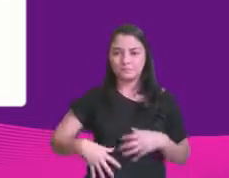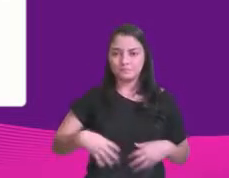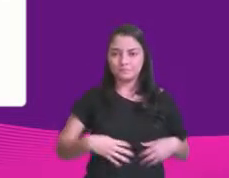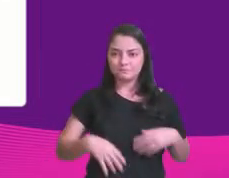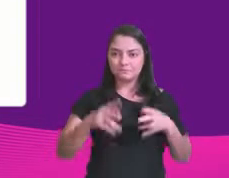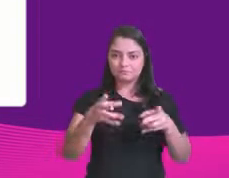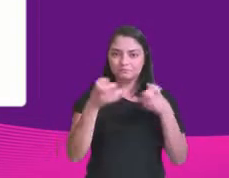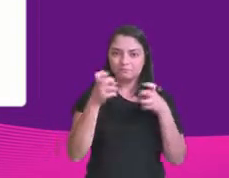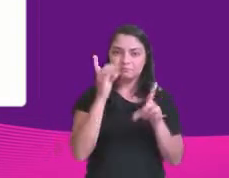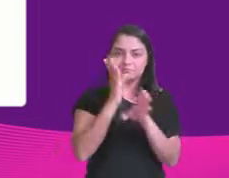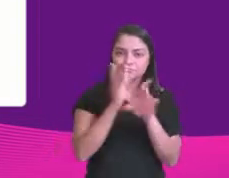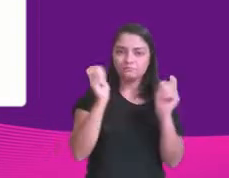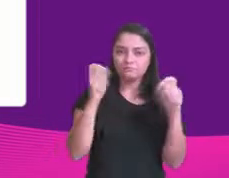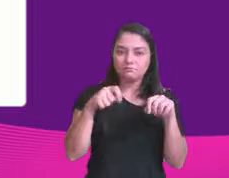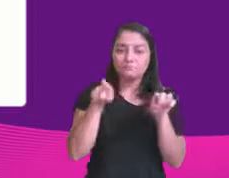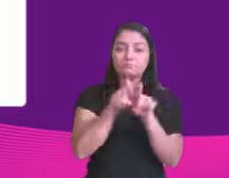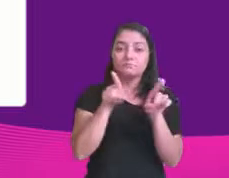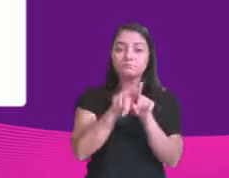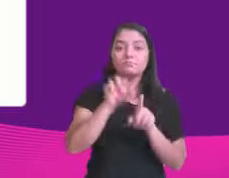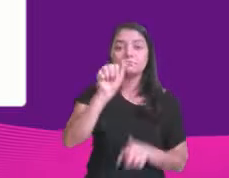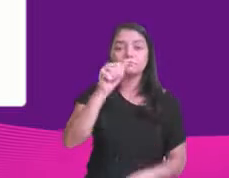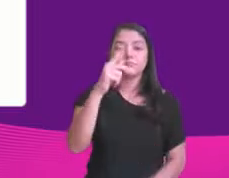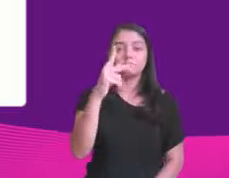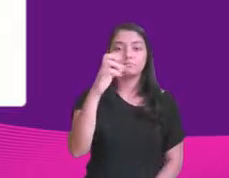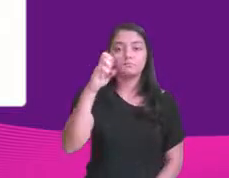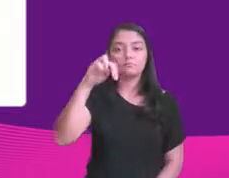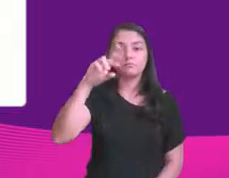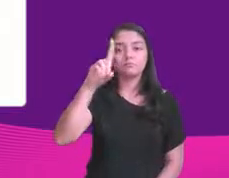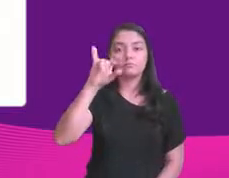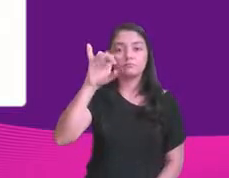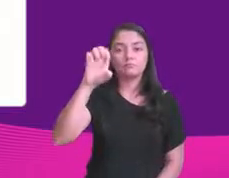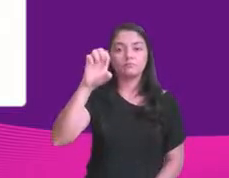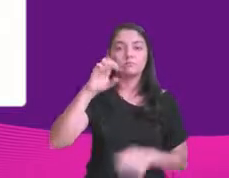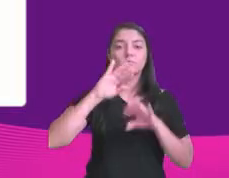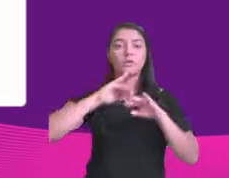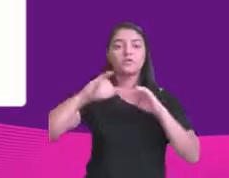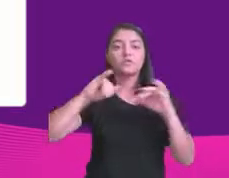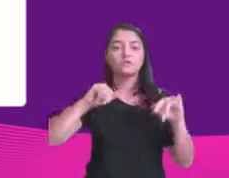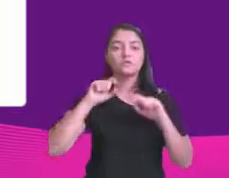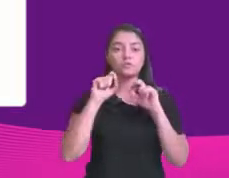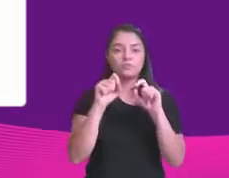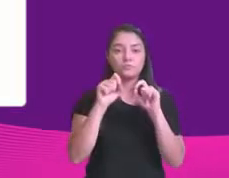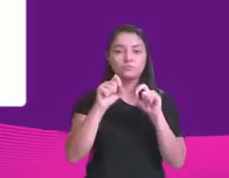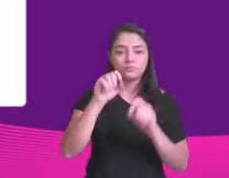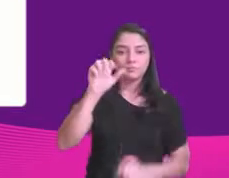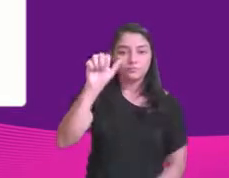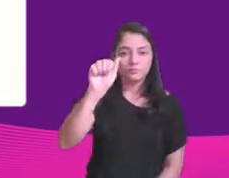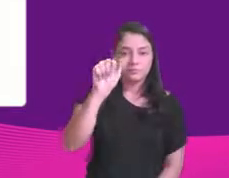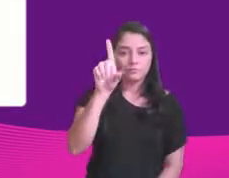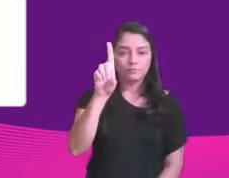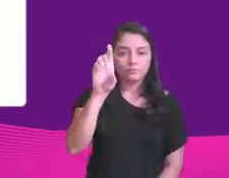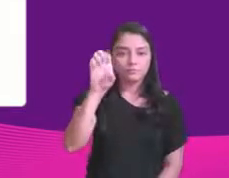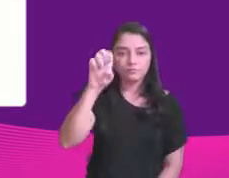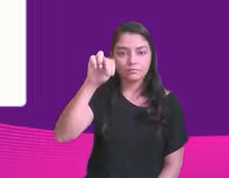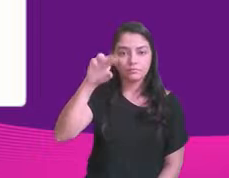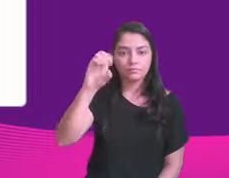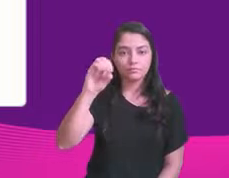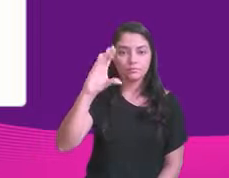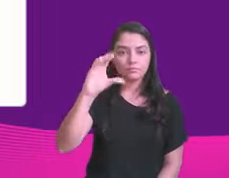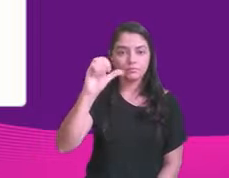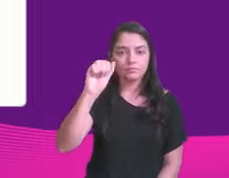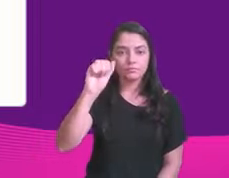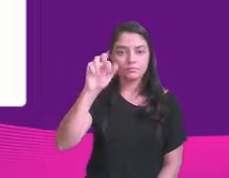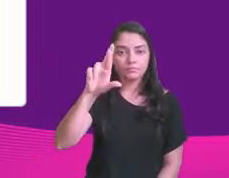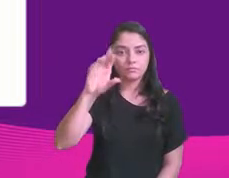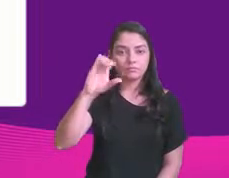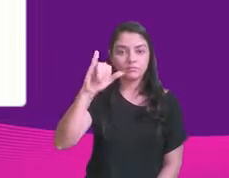de apêndice, elas são divididas em adenocarcinomas invasivos, lesões de baixo grau, lesões de alto grau e globat